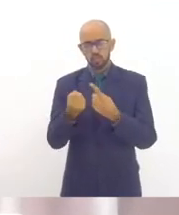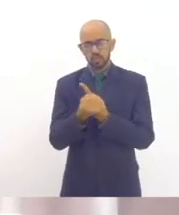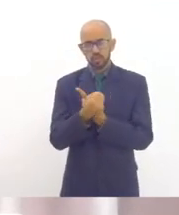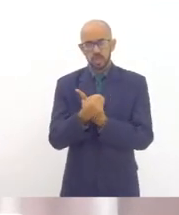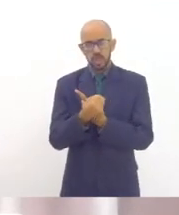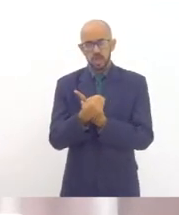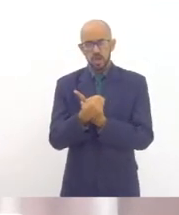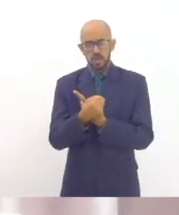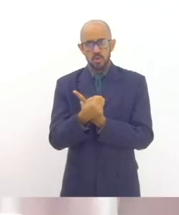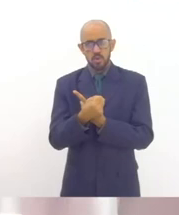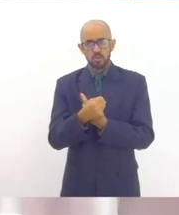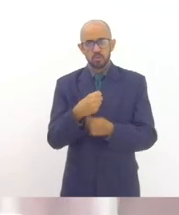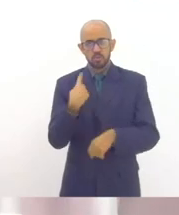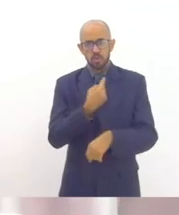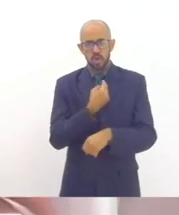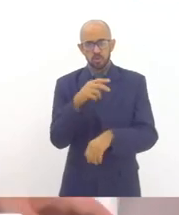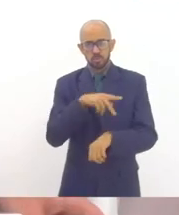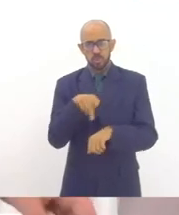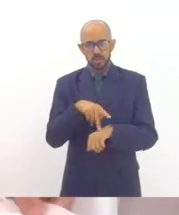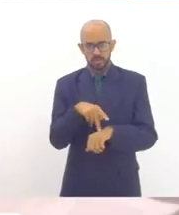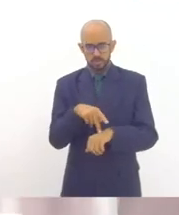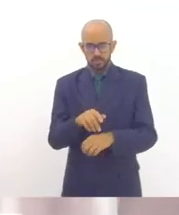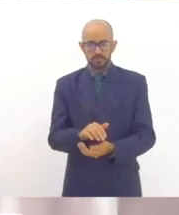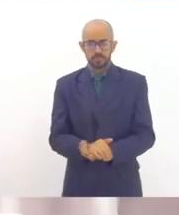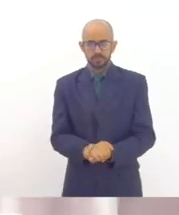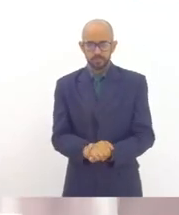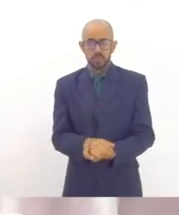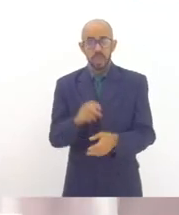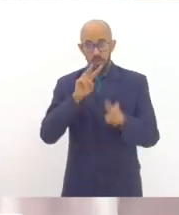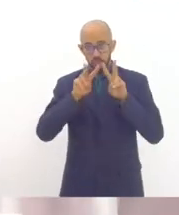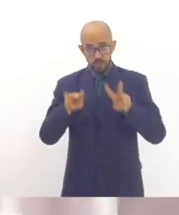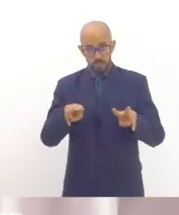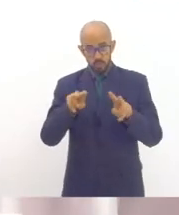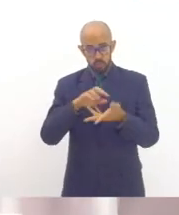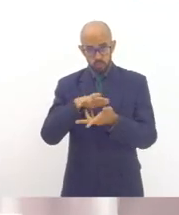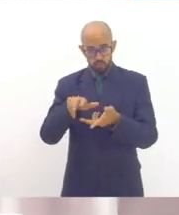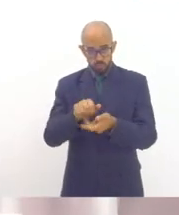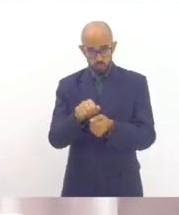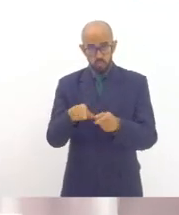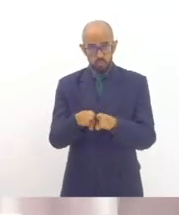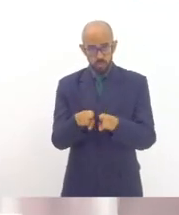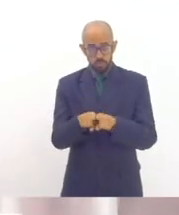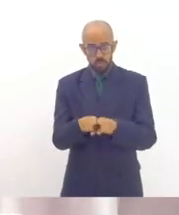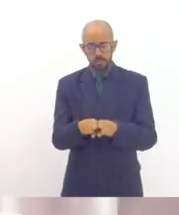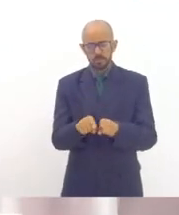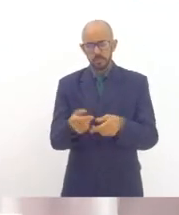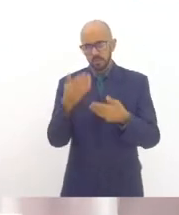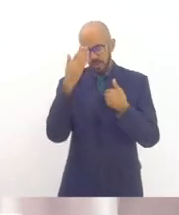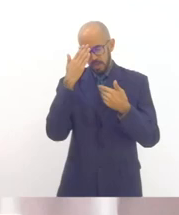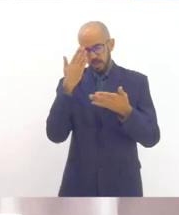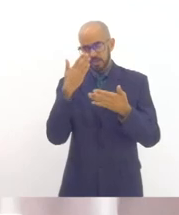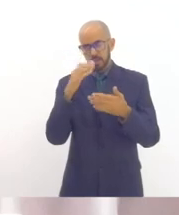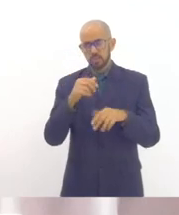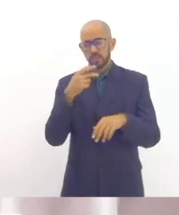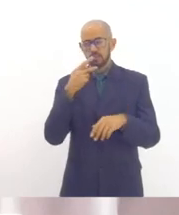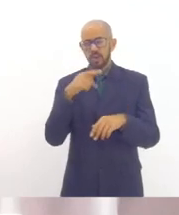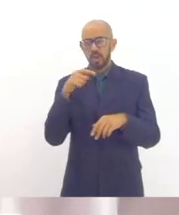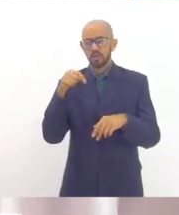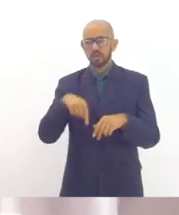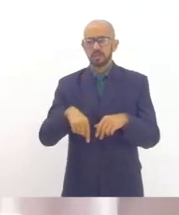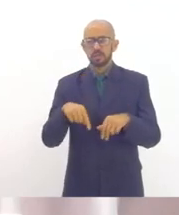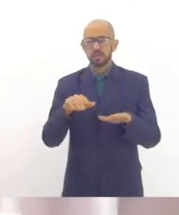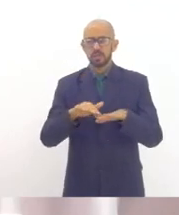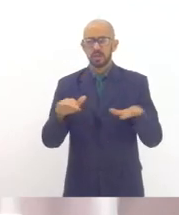uma visão de mundo. Então, agradeço a presença de todos que têm colaborado conosco. Registro que já estão aqui na nossa